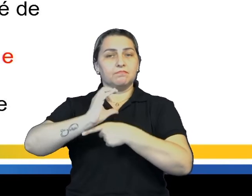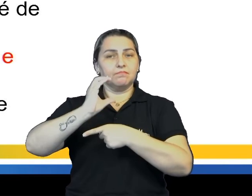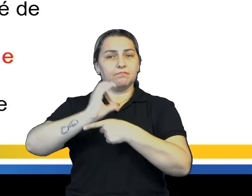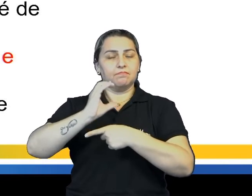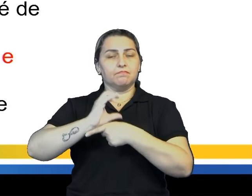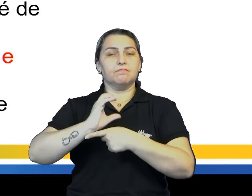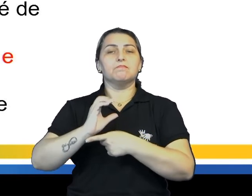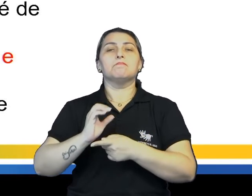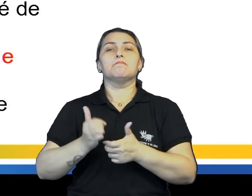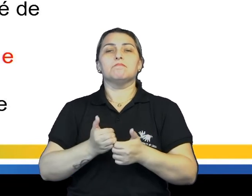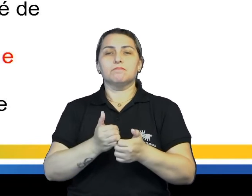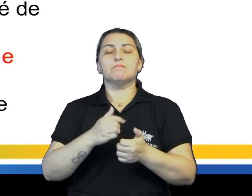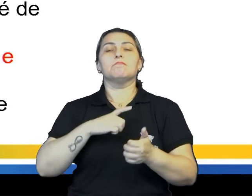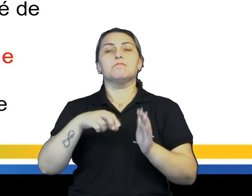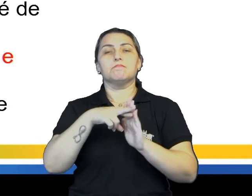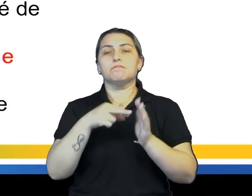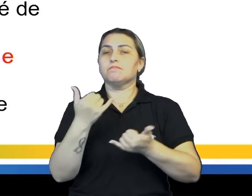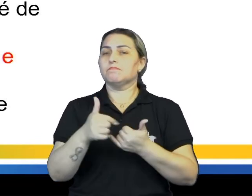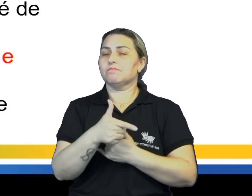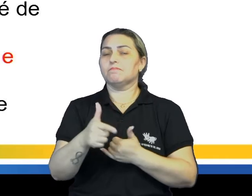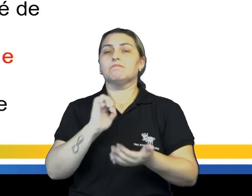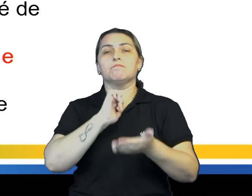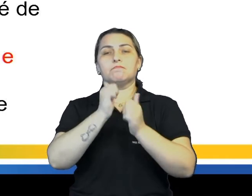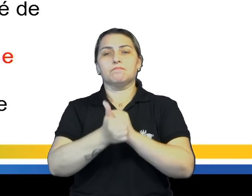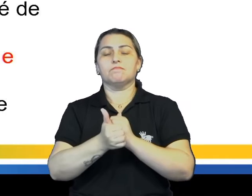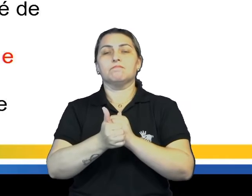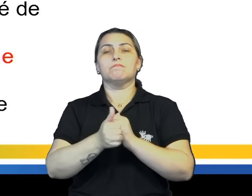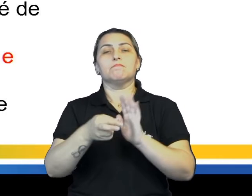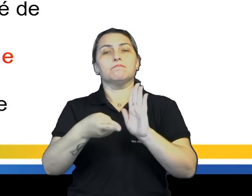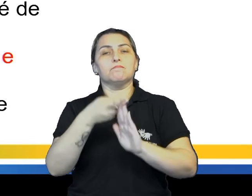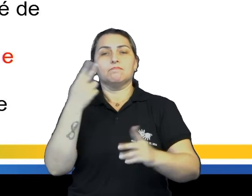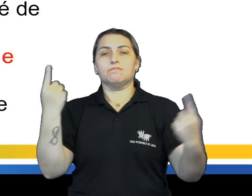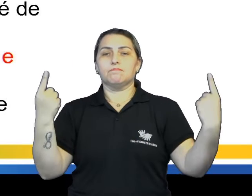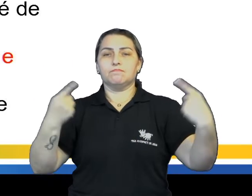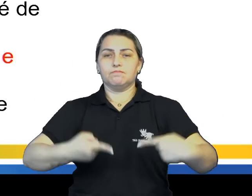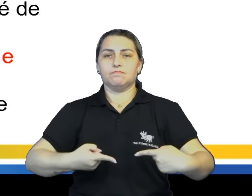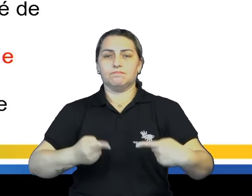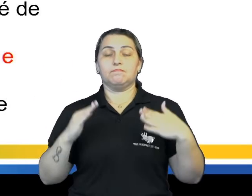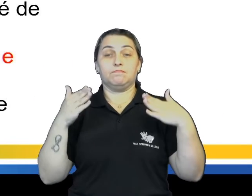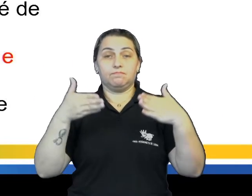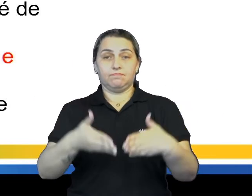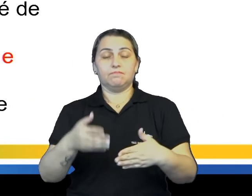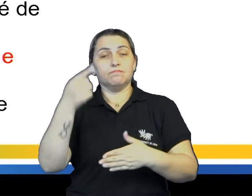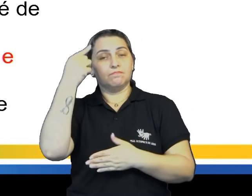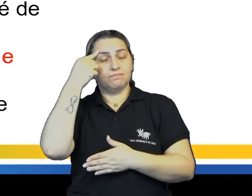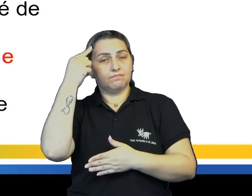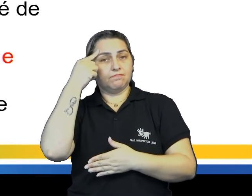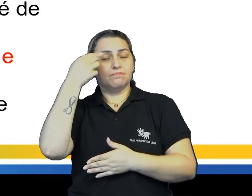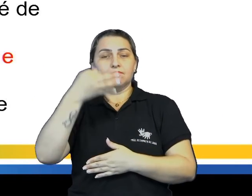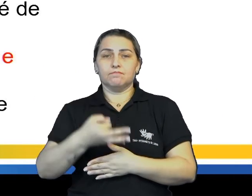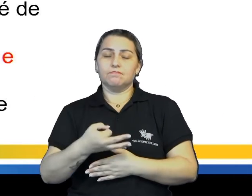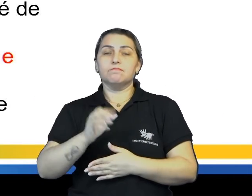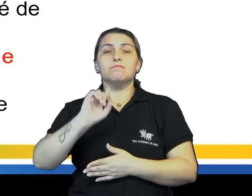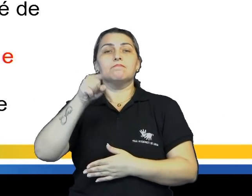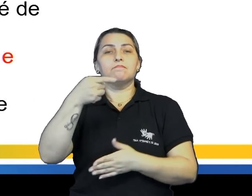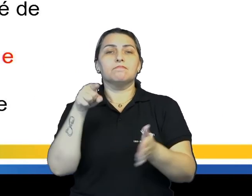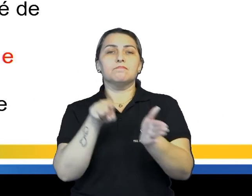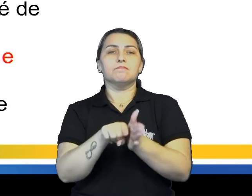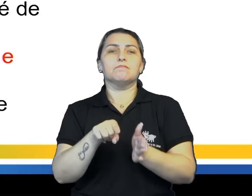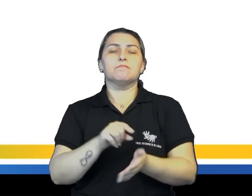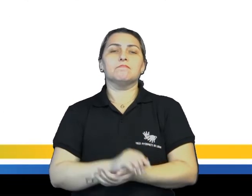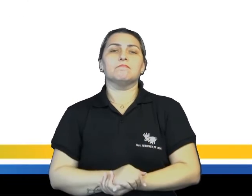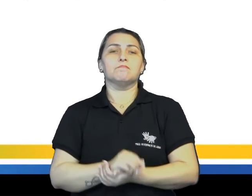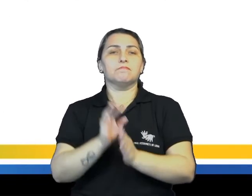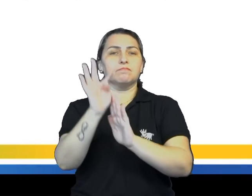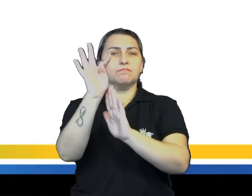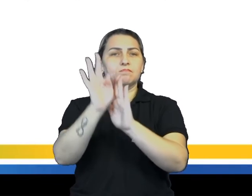jogo tem regra, brincadeira não, esporte é regulamentado e competitivo. Foquem nisso, pensem nisso que vai dar certo. A próxima questão, ela é um